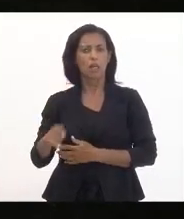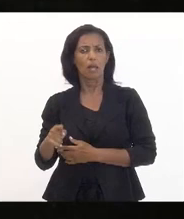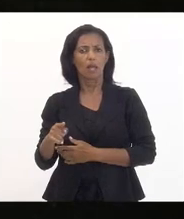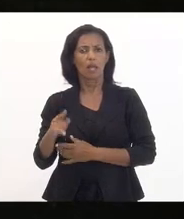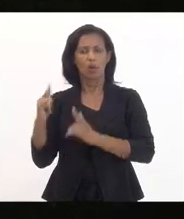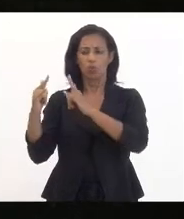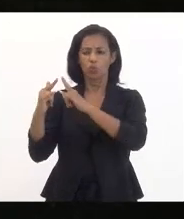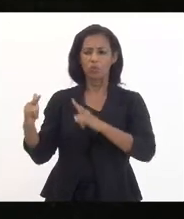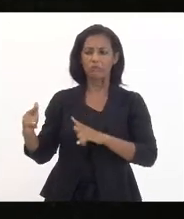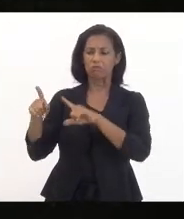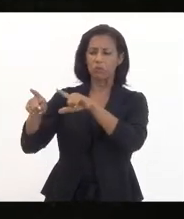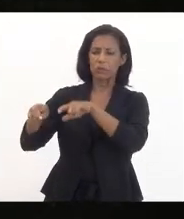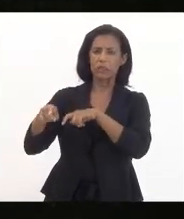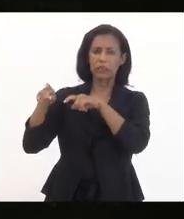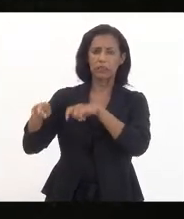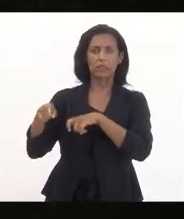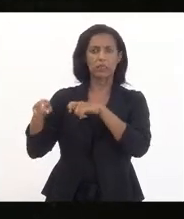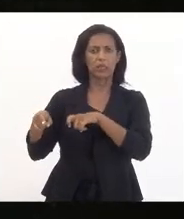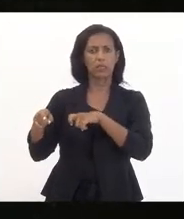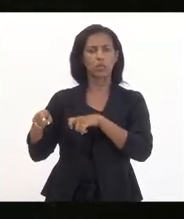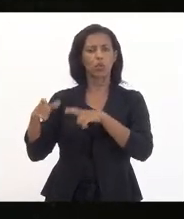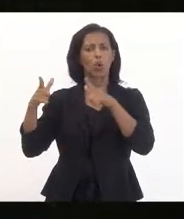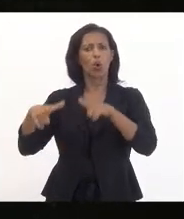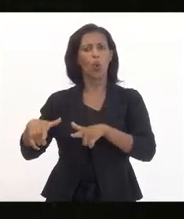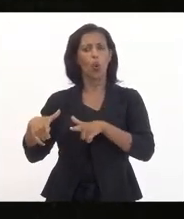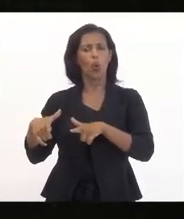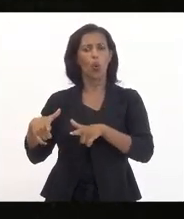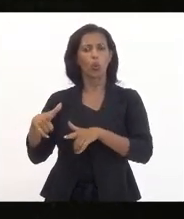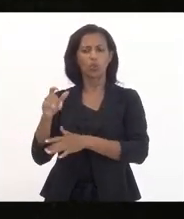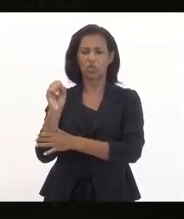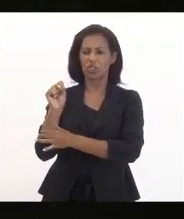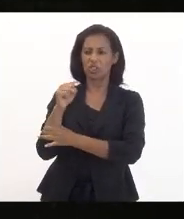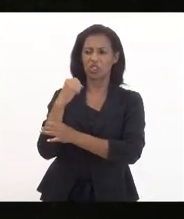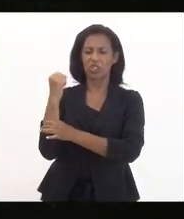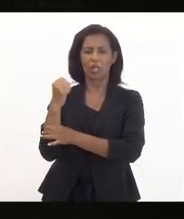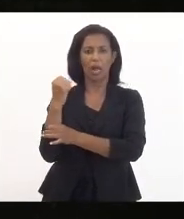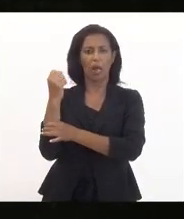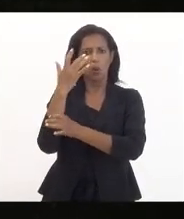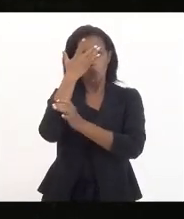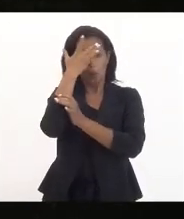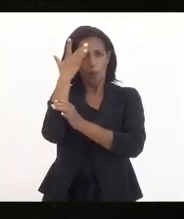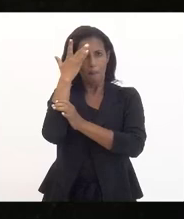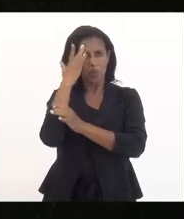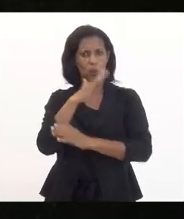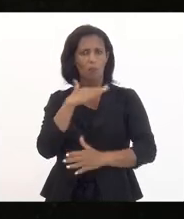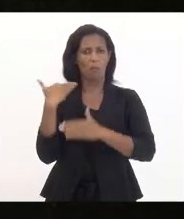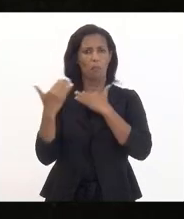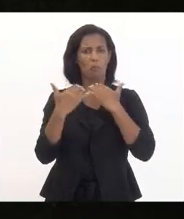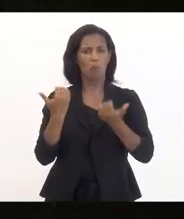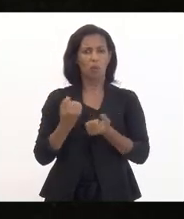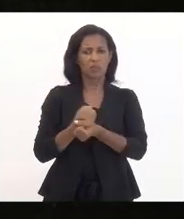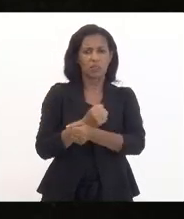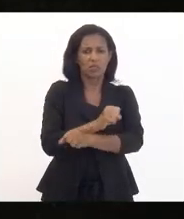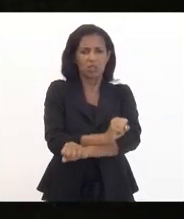sítio arqueológico, onde restos mortais de pessoas escravizadas, mortas ou agonizando, eram